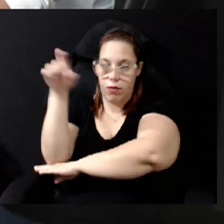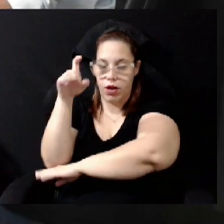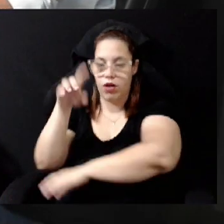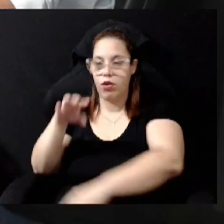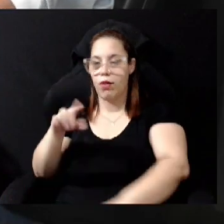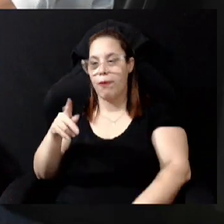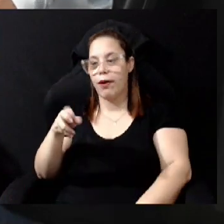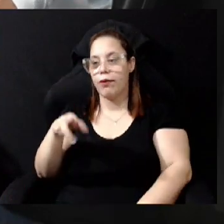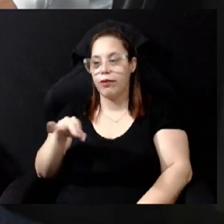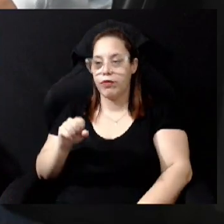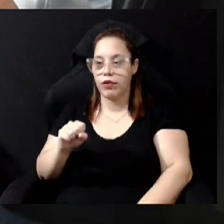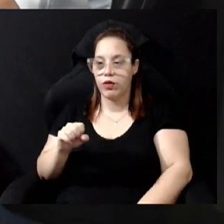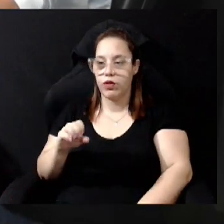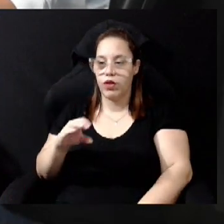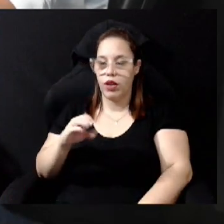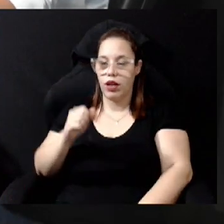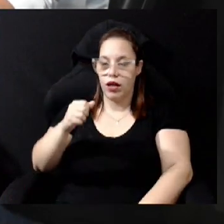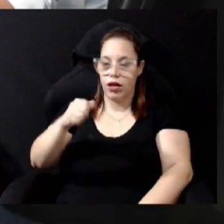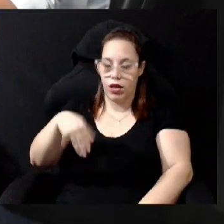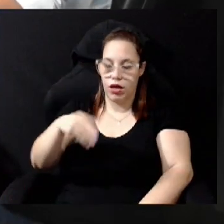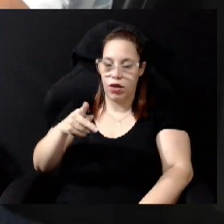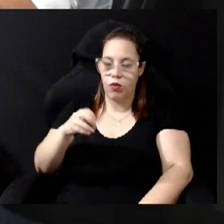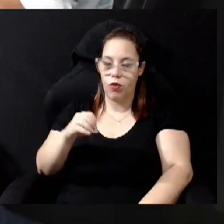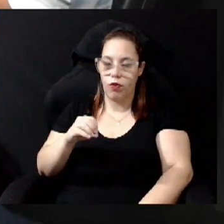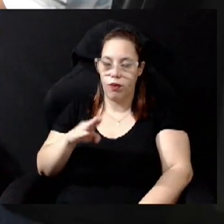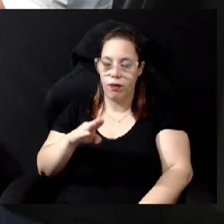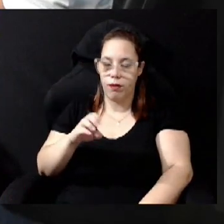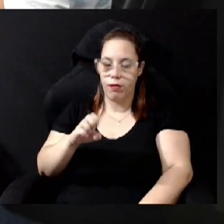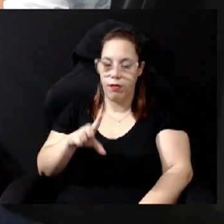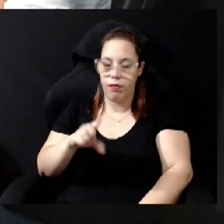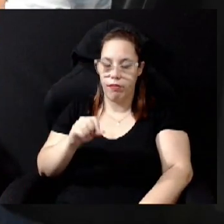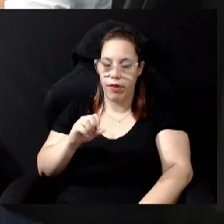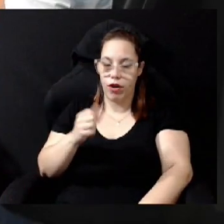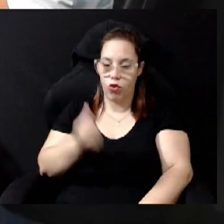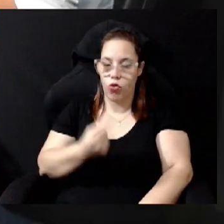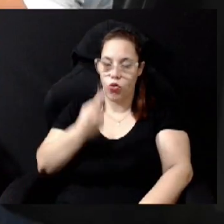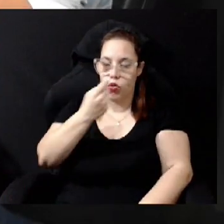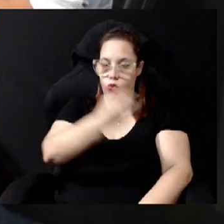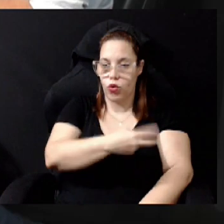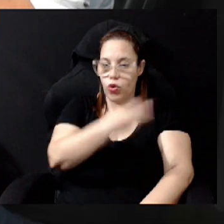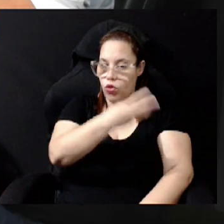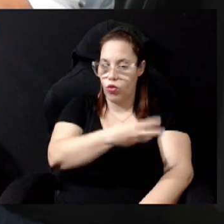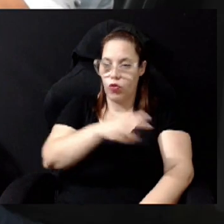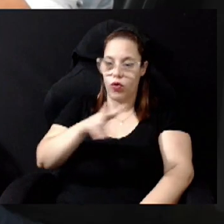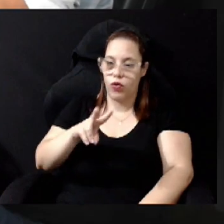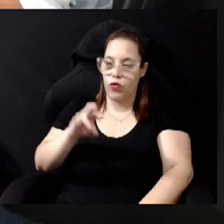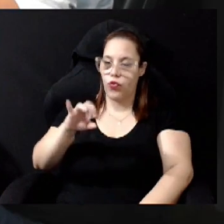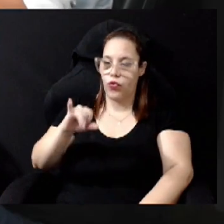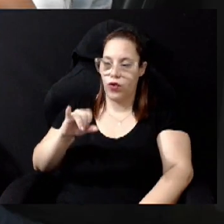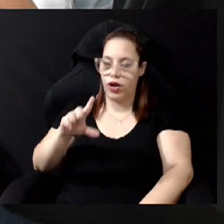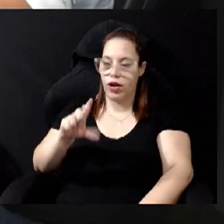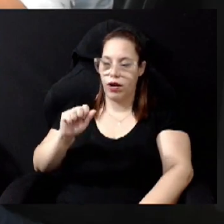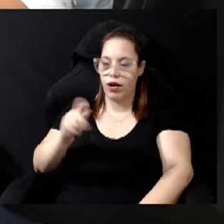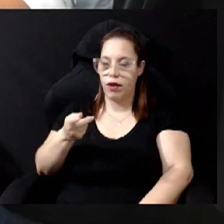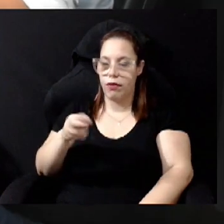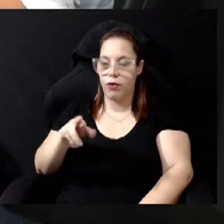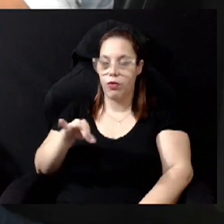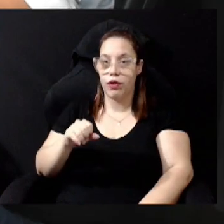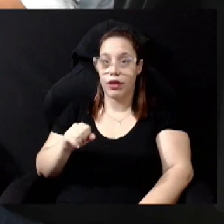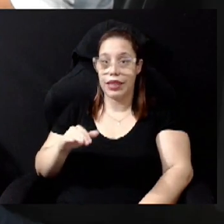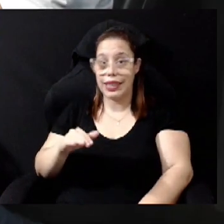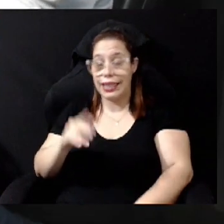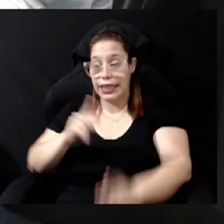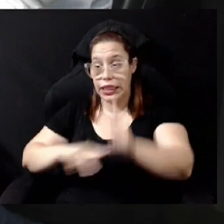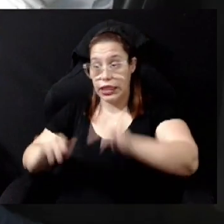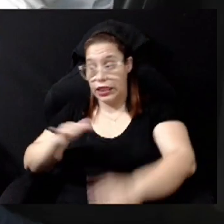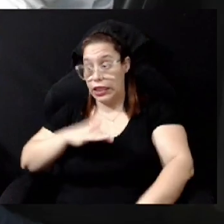do Campo Belo 1, 2 e 3, que era um bairro de 50 anos. O caso do Vila Palmeiras, que a população quase me mata, porque era um bairro de 60